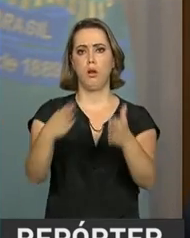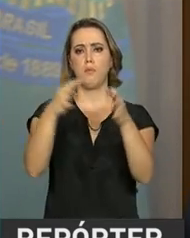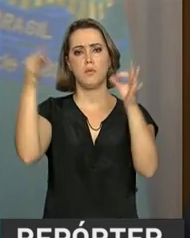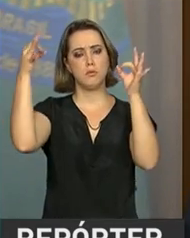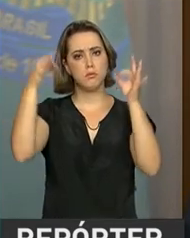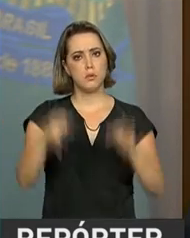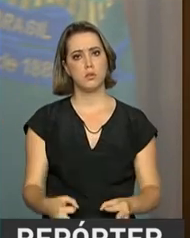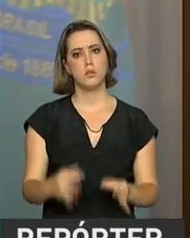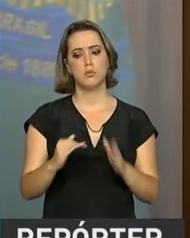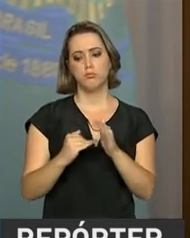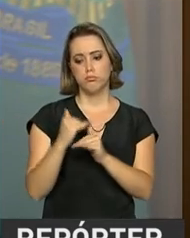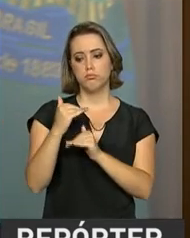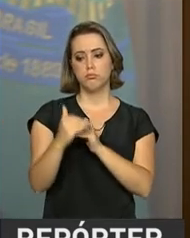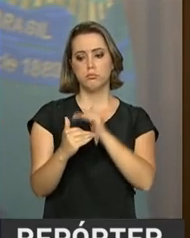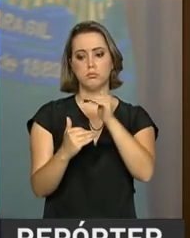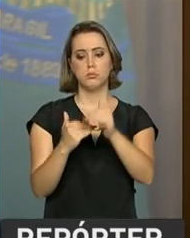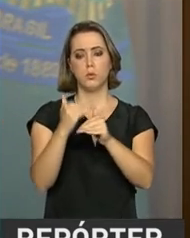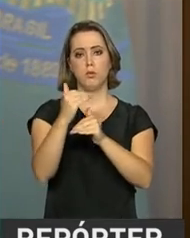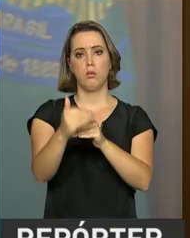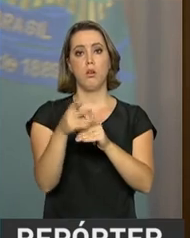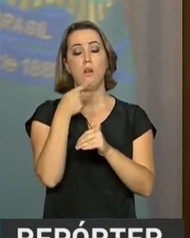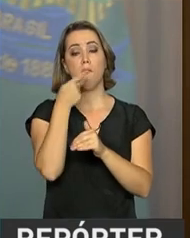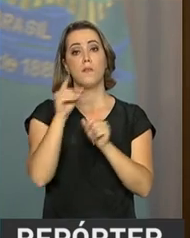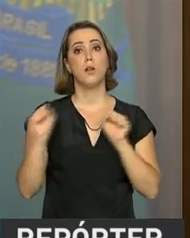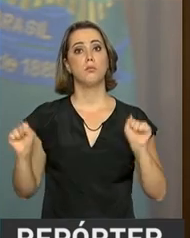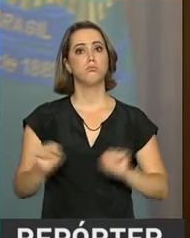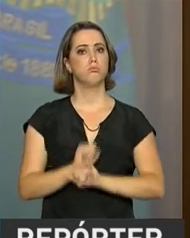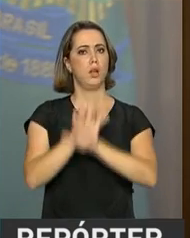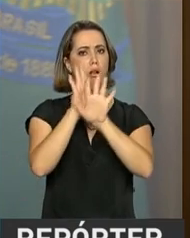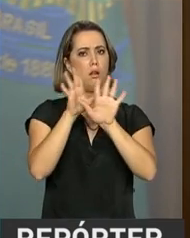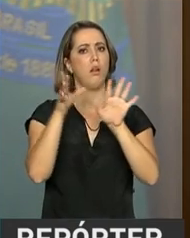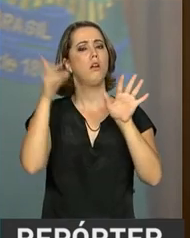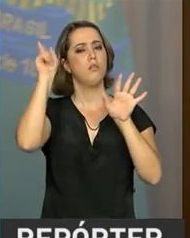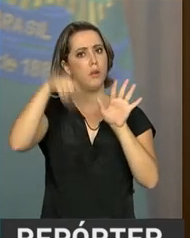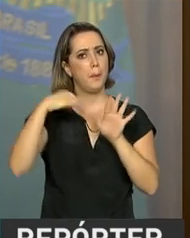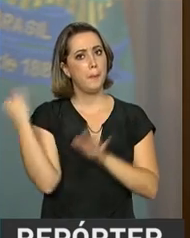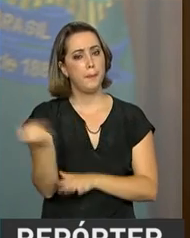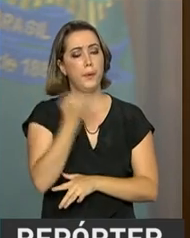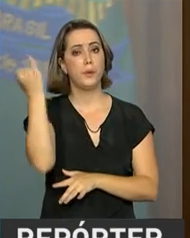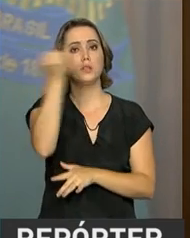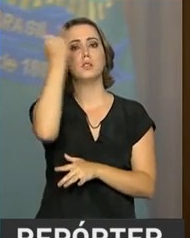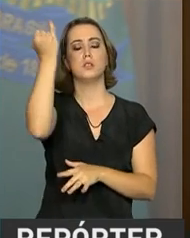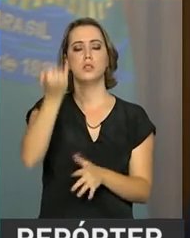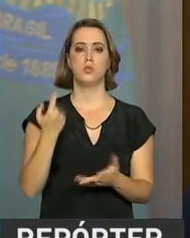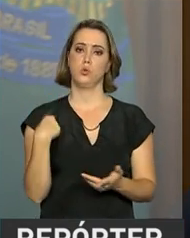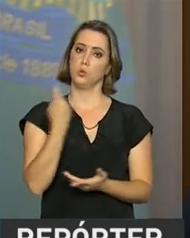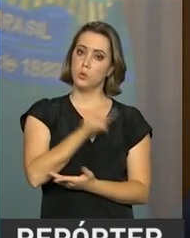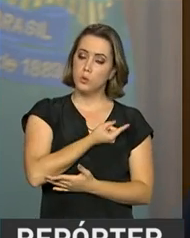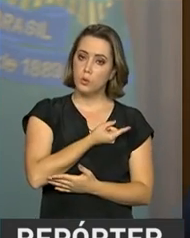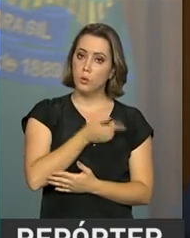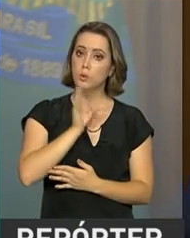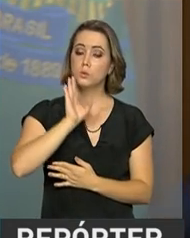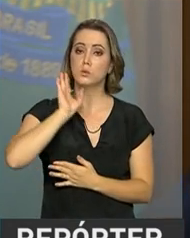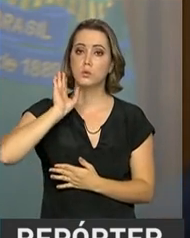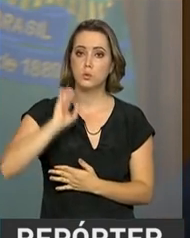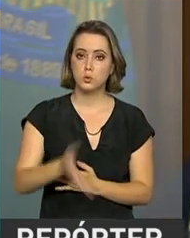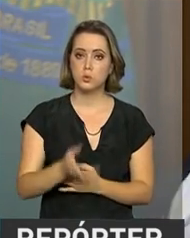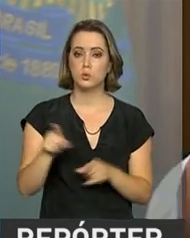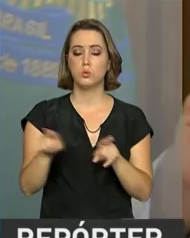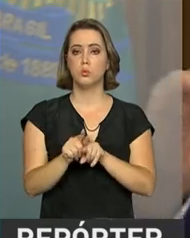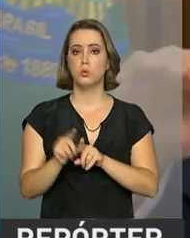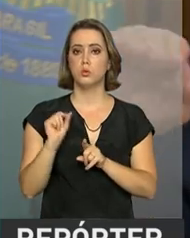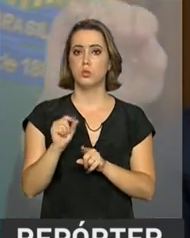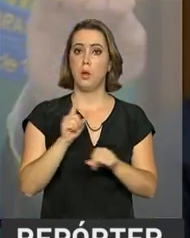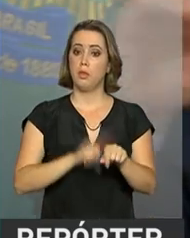muito claro um ponto absolutamente fundamental nós vamos agora ter